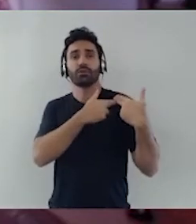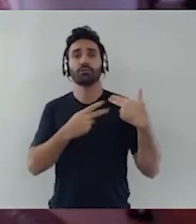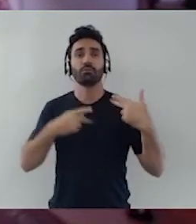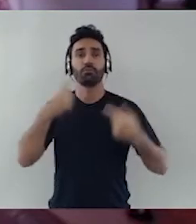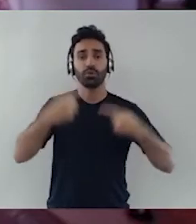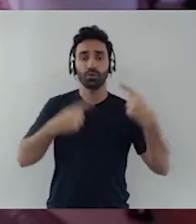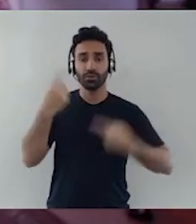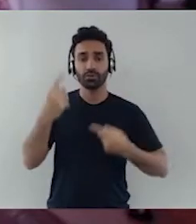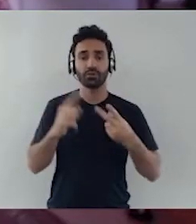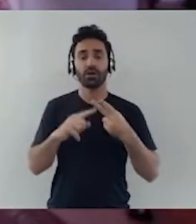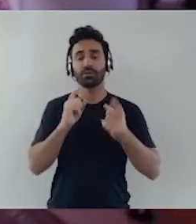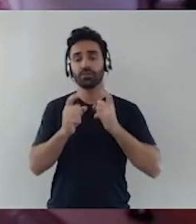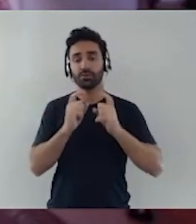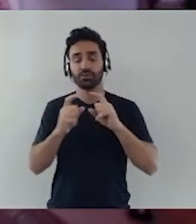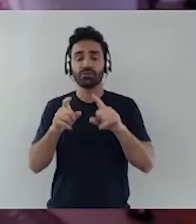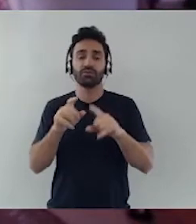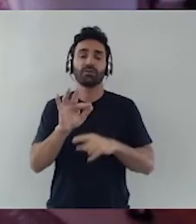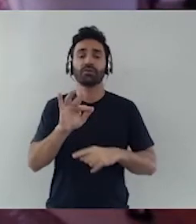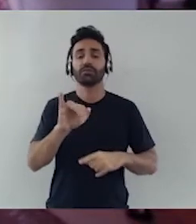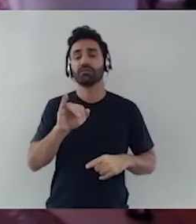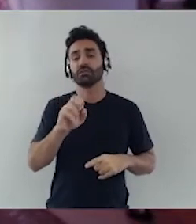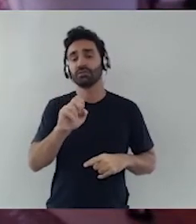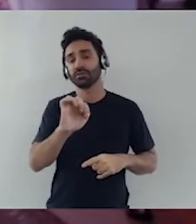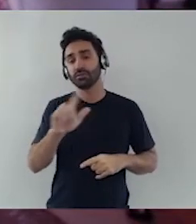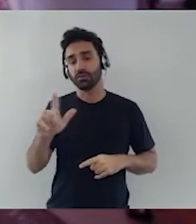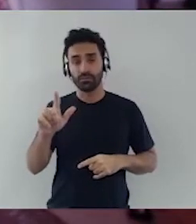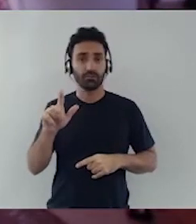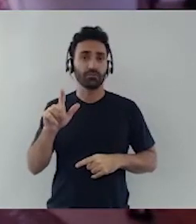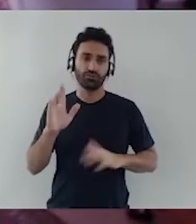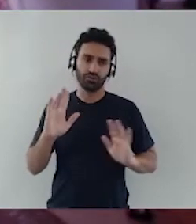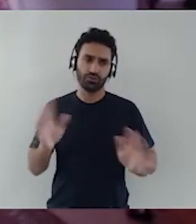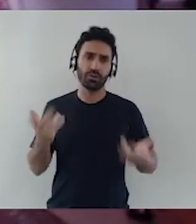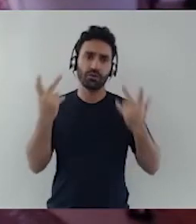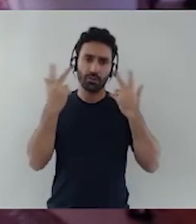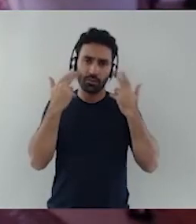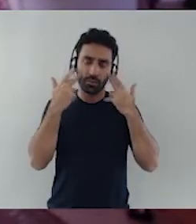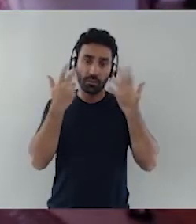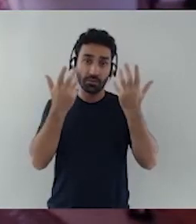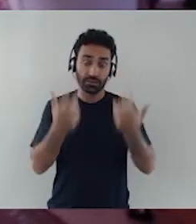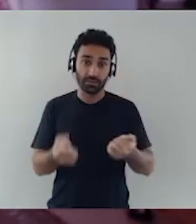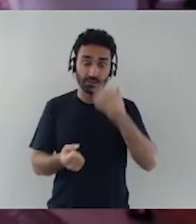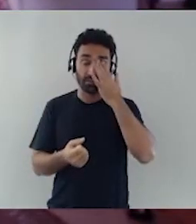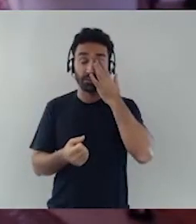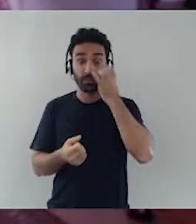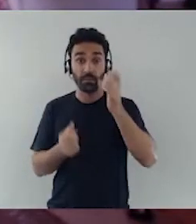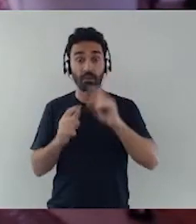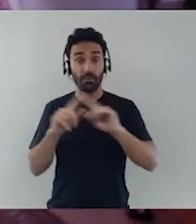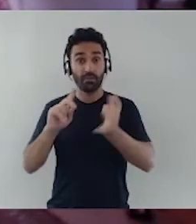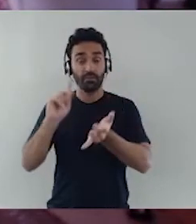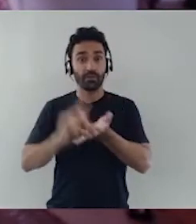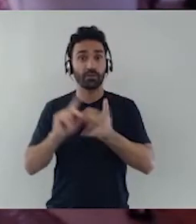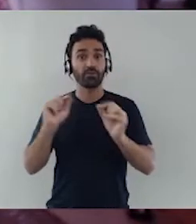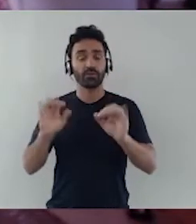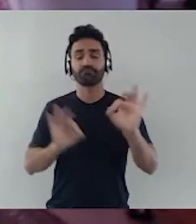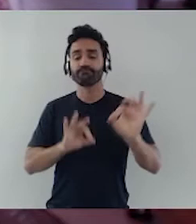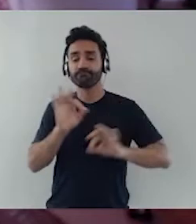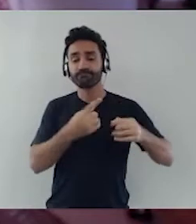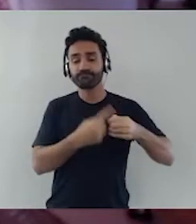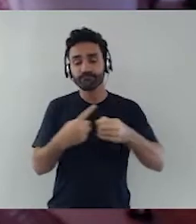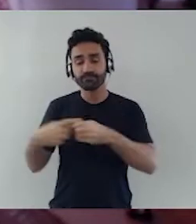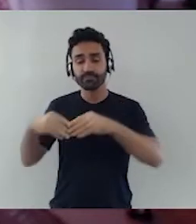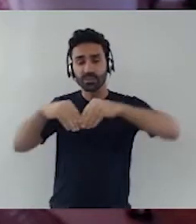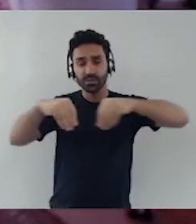política, administrativa e fiscal que já são aceitas. O fato é que a urbanização e o ordenamento